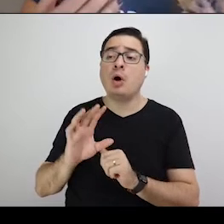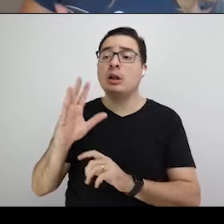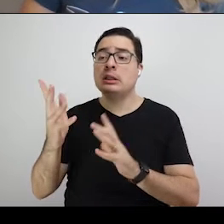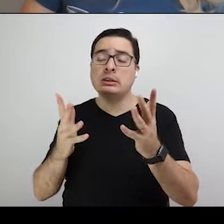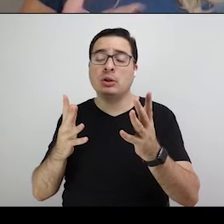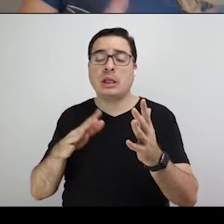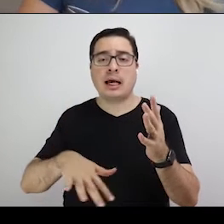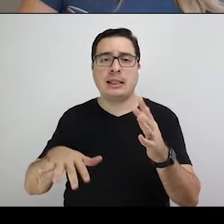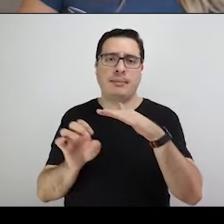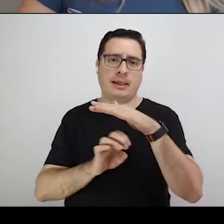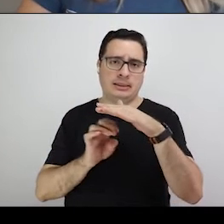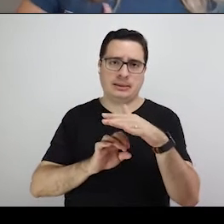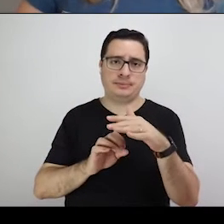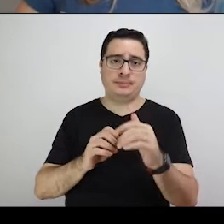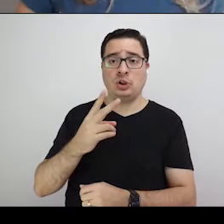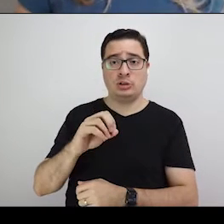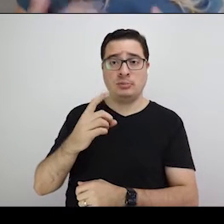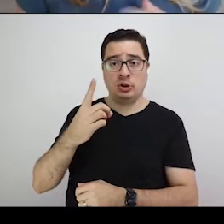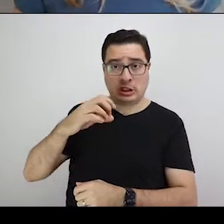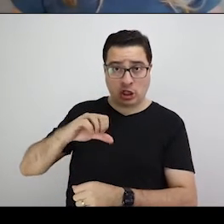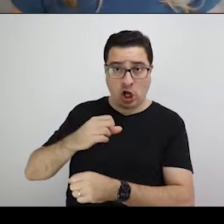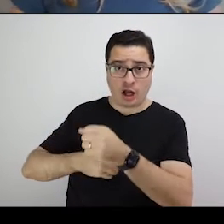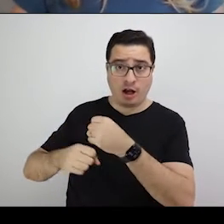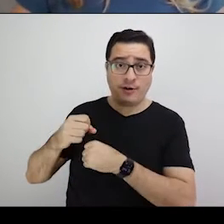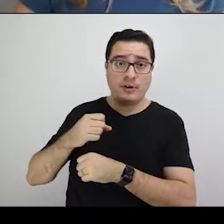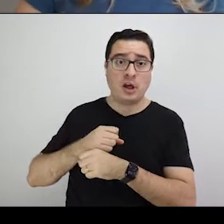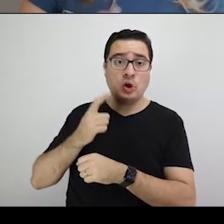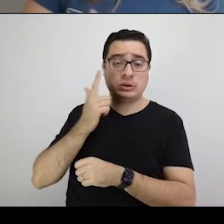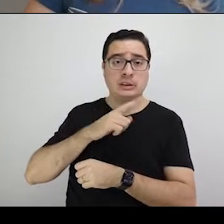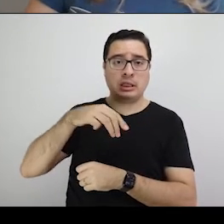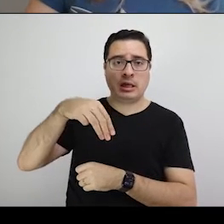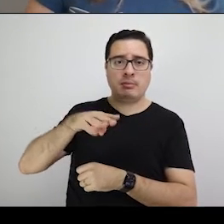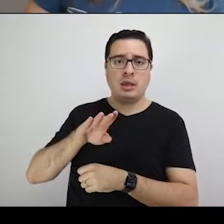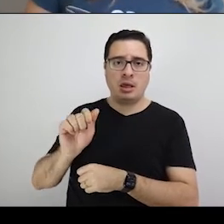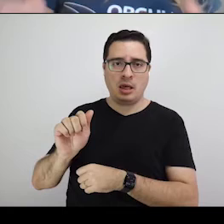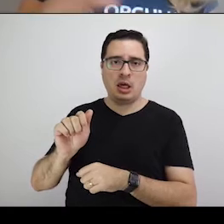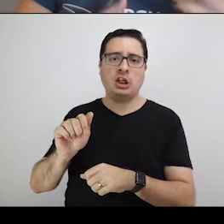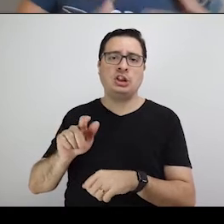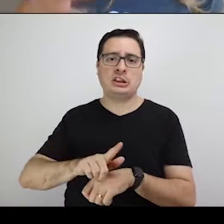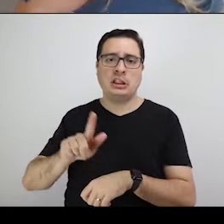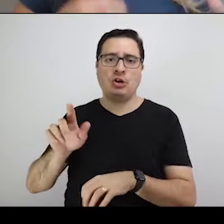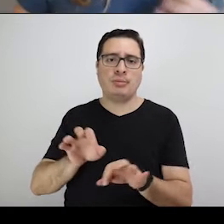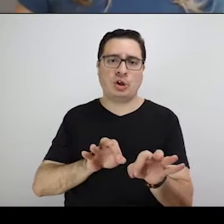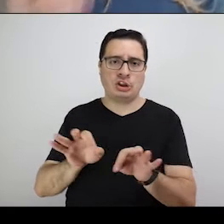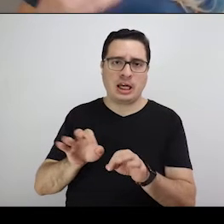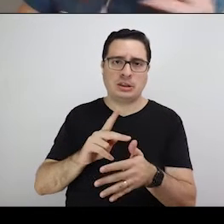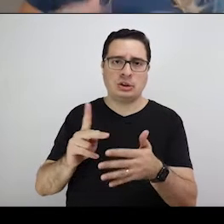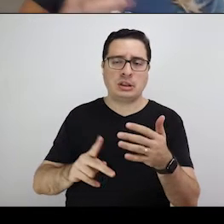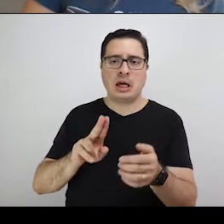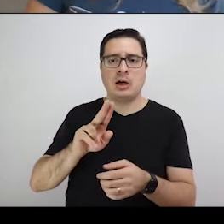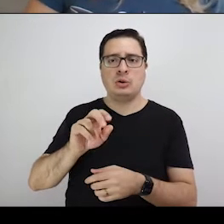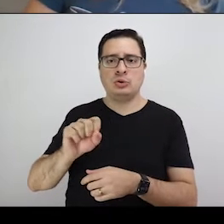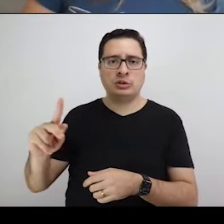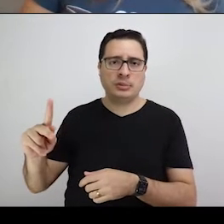Em 2019, eu concluí MBA em gestão de projetos na USP, né, falando sobre design thinking,